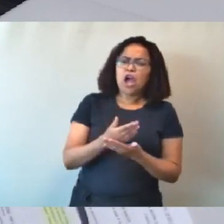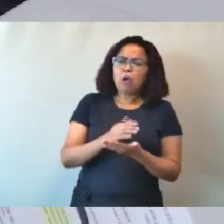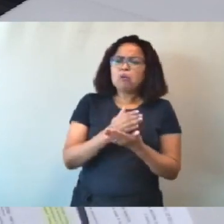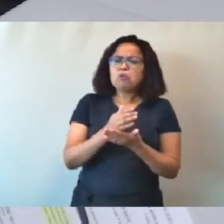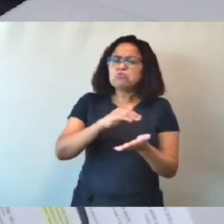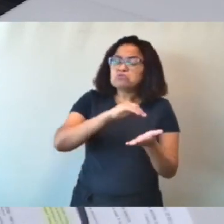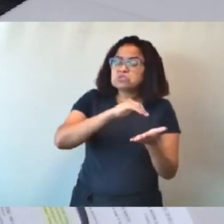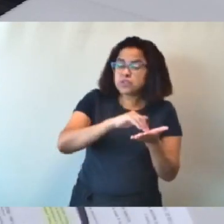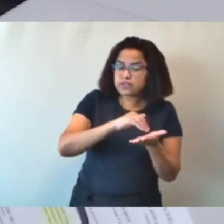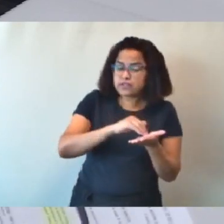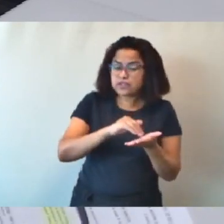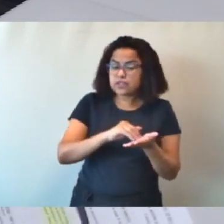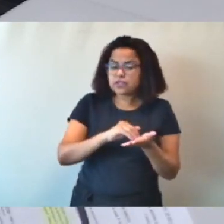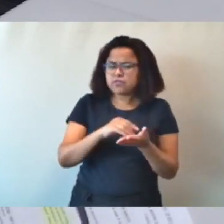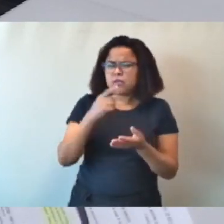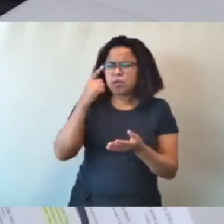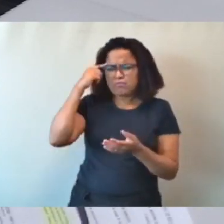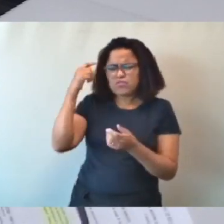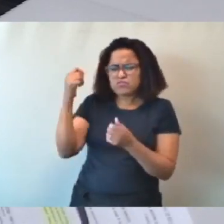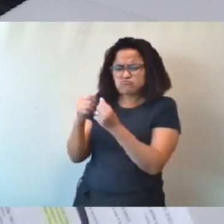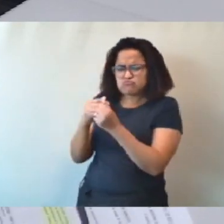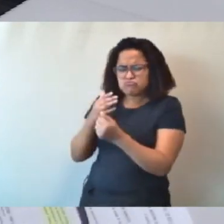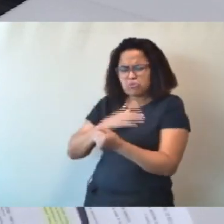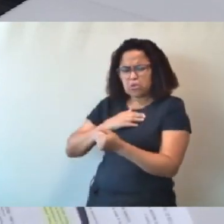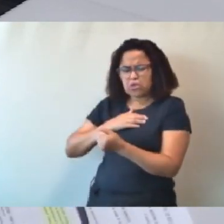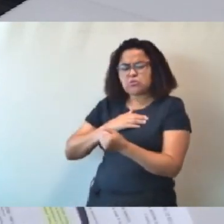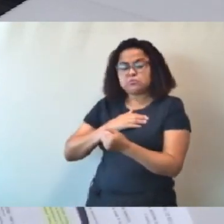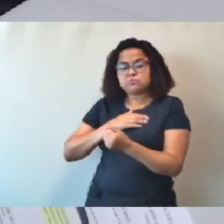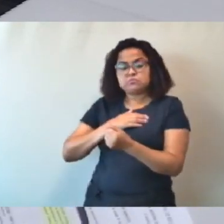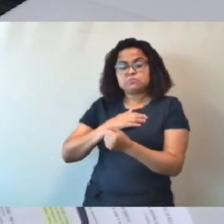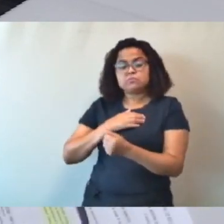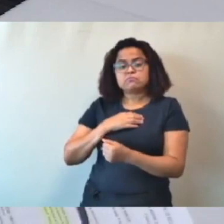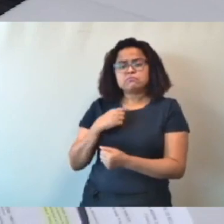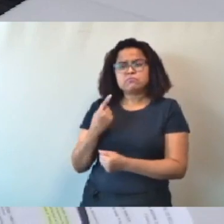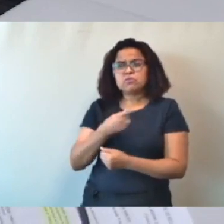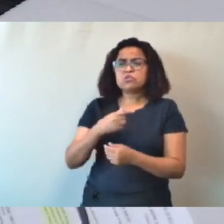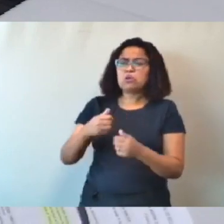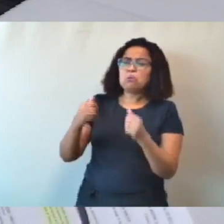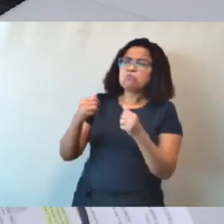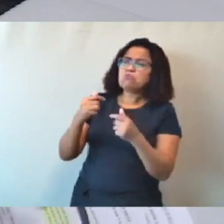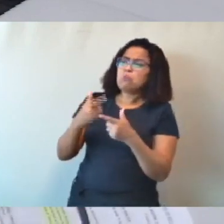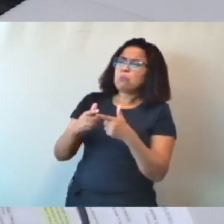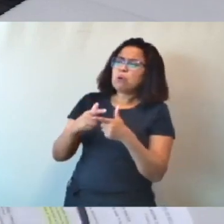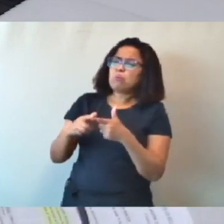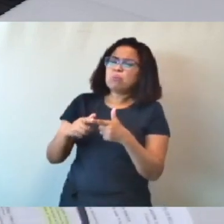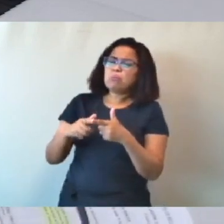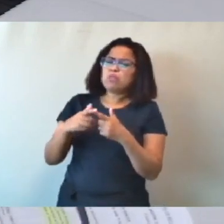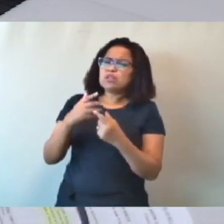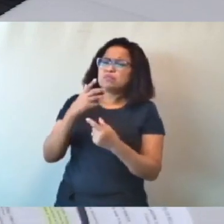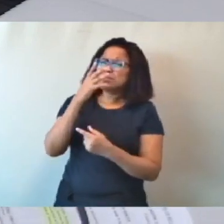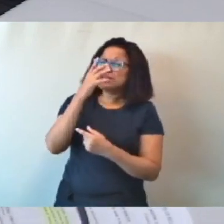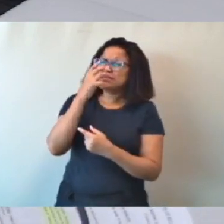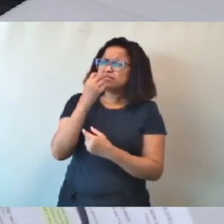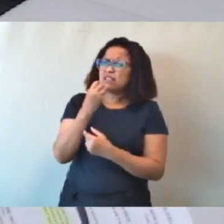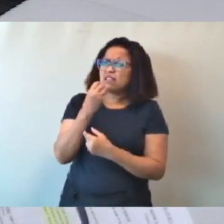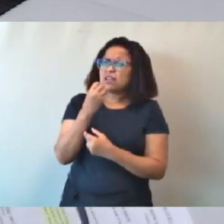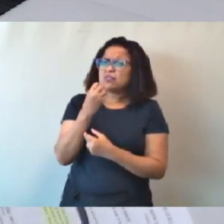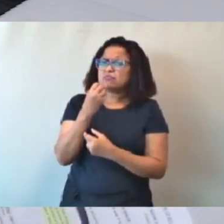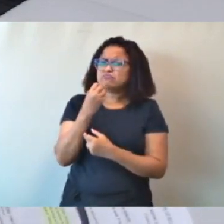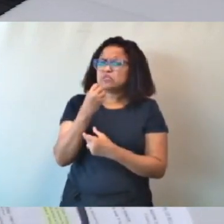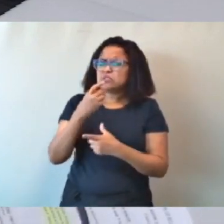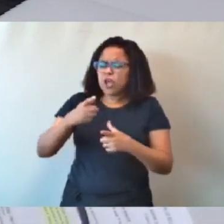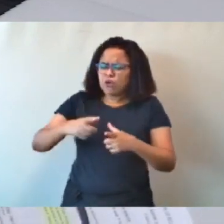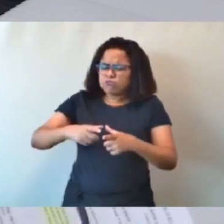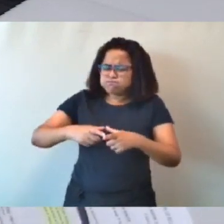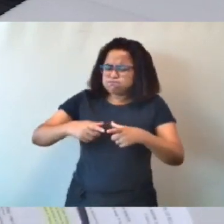um problema muito sério, e isso generalizado, crescendo assustadoramente, que são os moradores